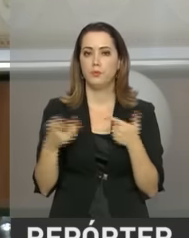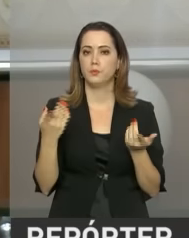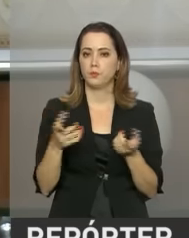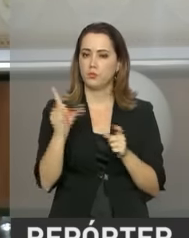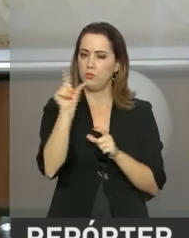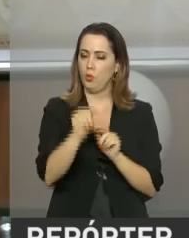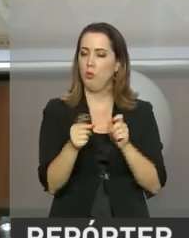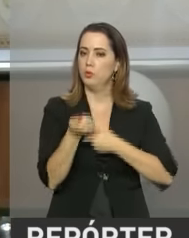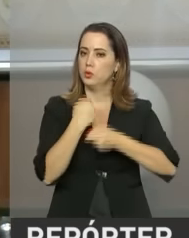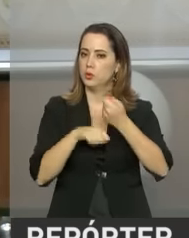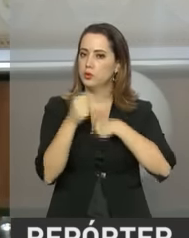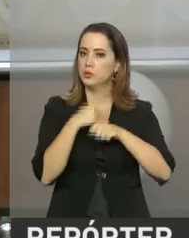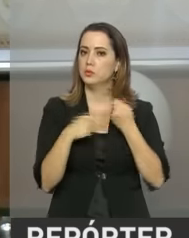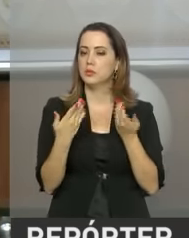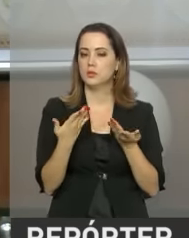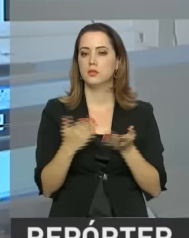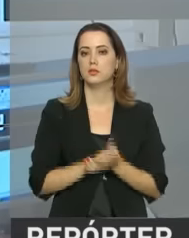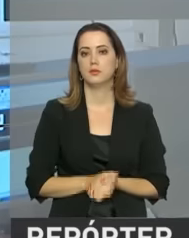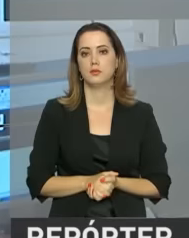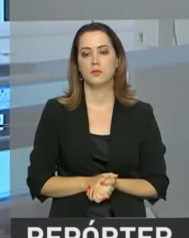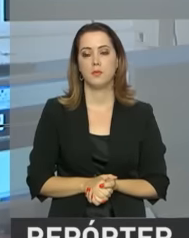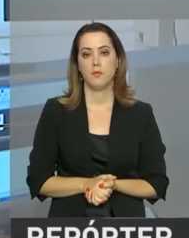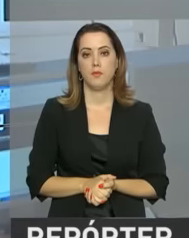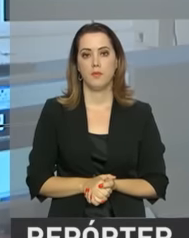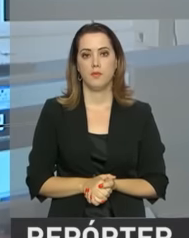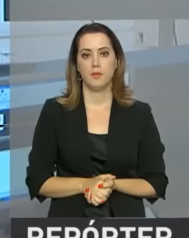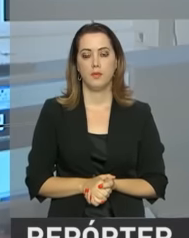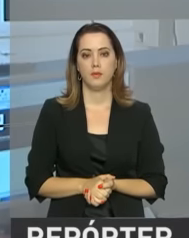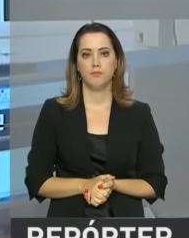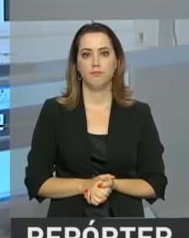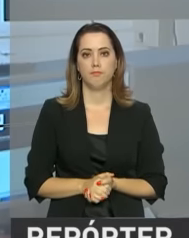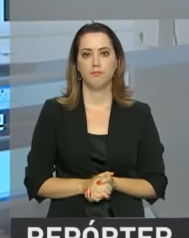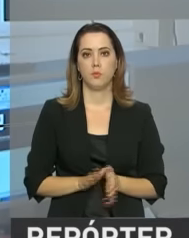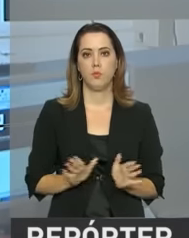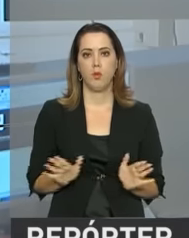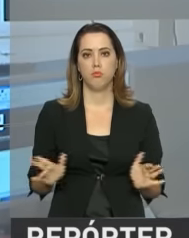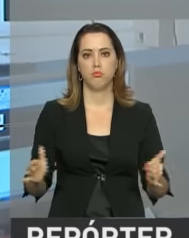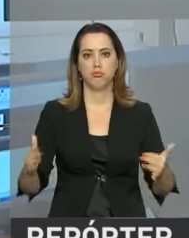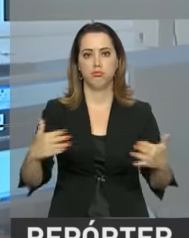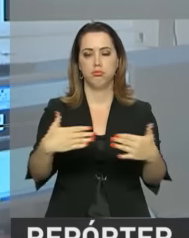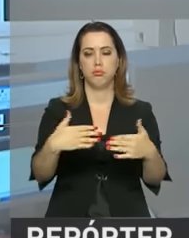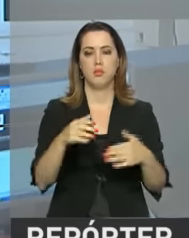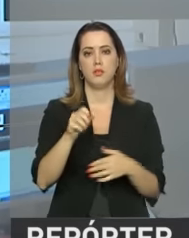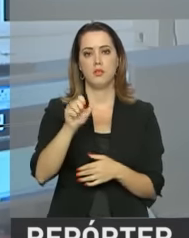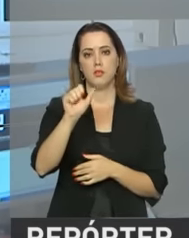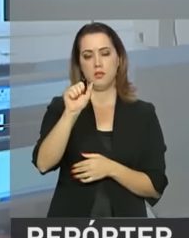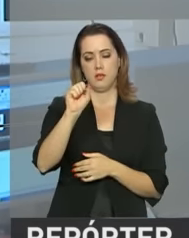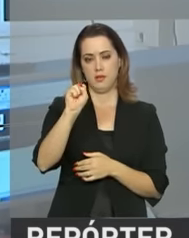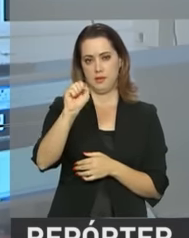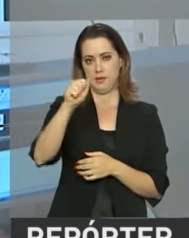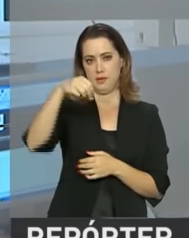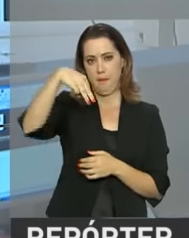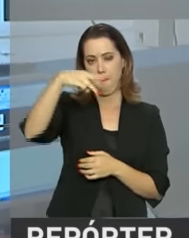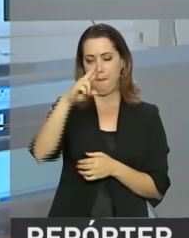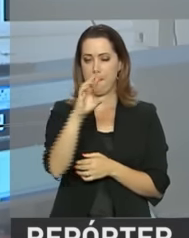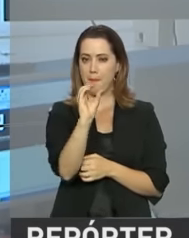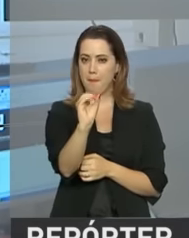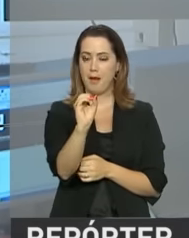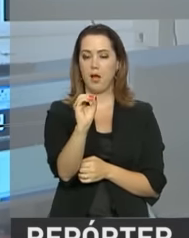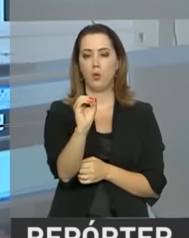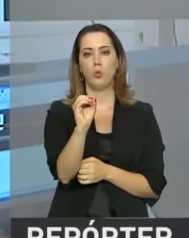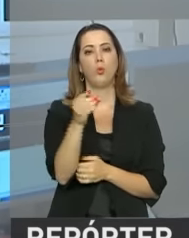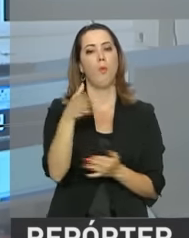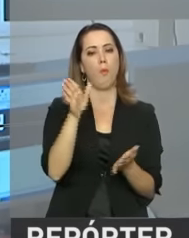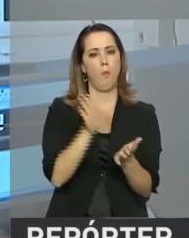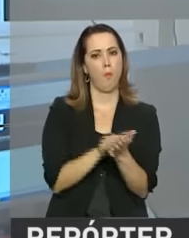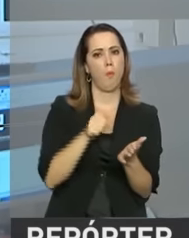econômico que nós temos atualmente a mineradora Samarco foi autuada pela sétima vez pelo Instituto Brasileiro do